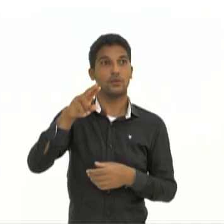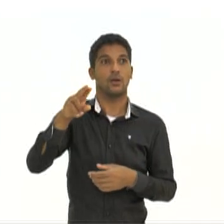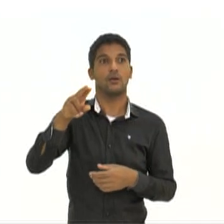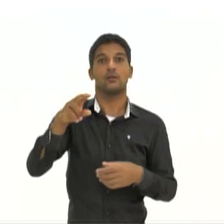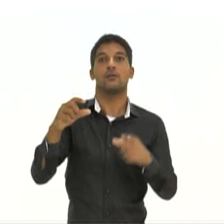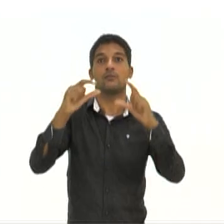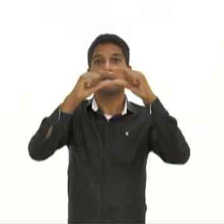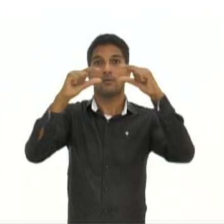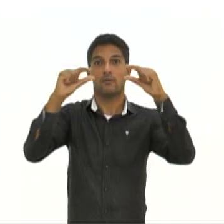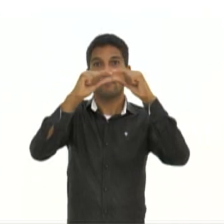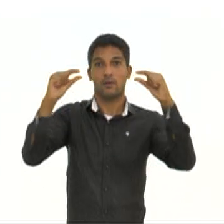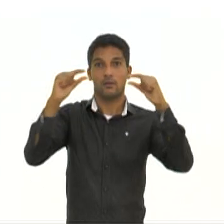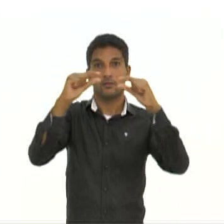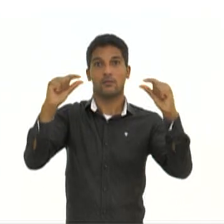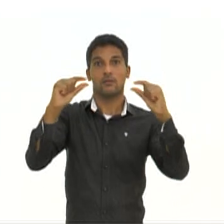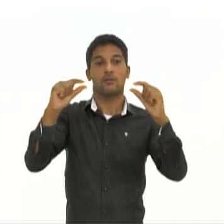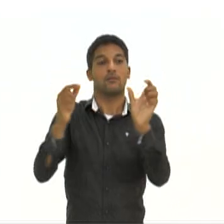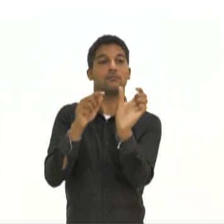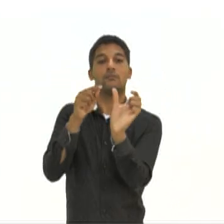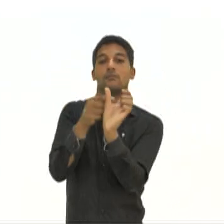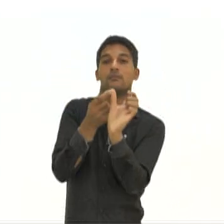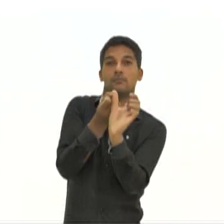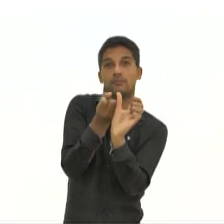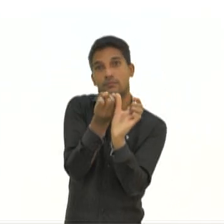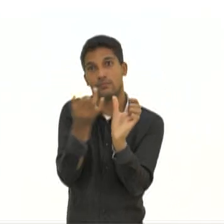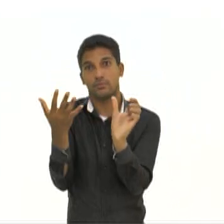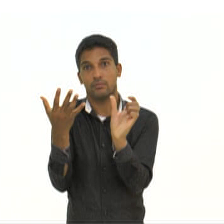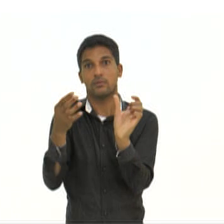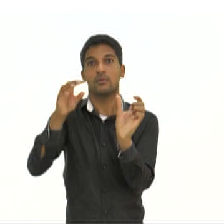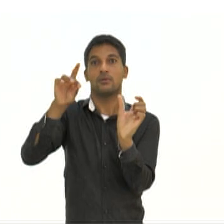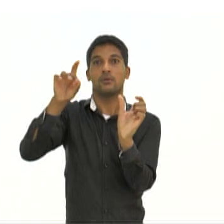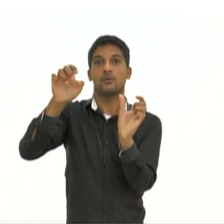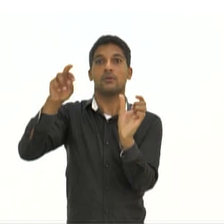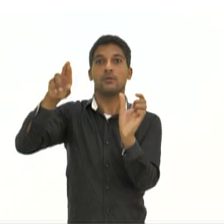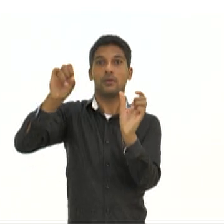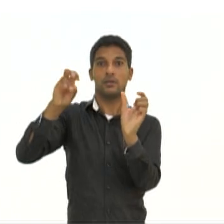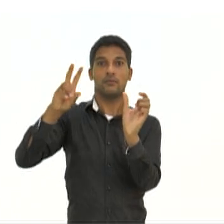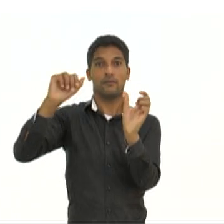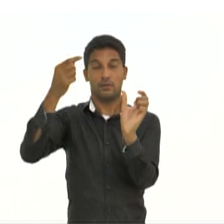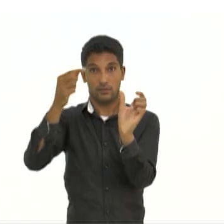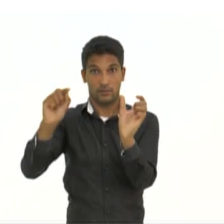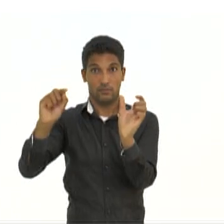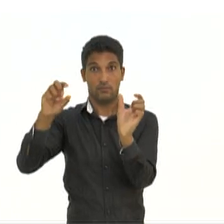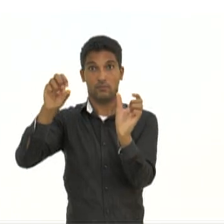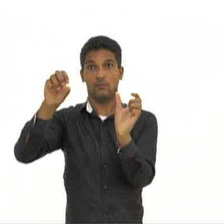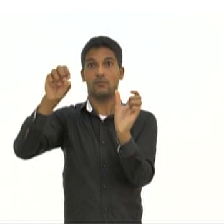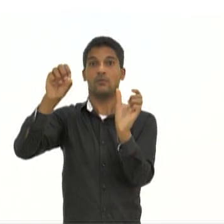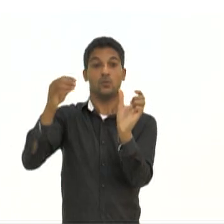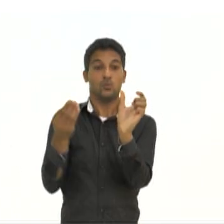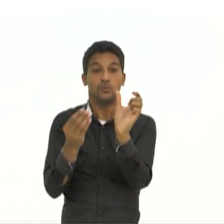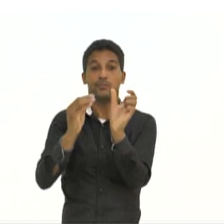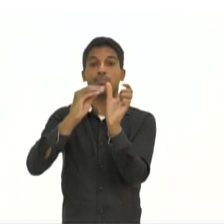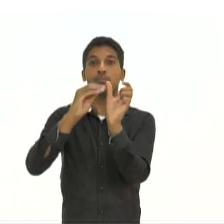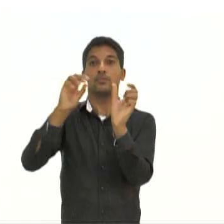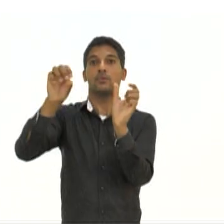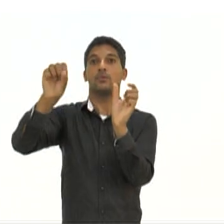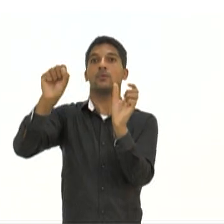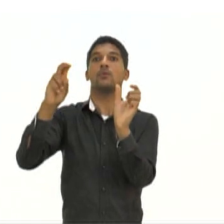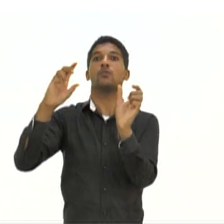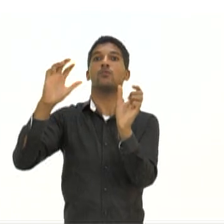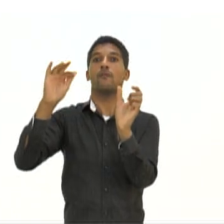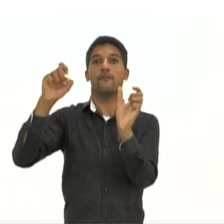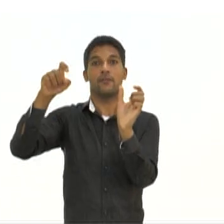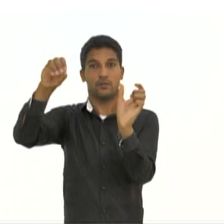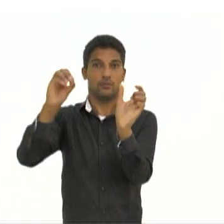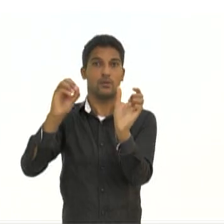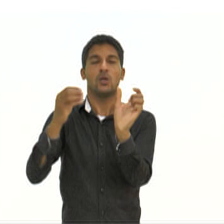expressão derivação sufixal para explicar como ocorreu a formação da palavra pergaminho. Então agora eu vou querer que vocês